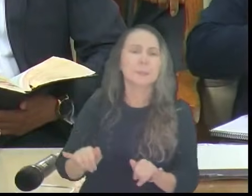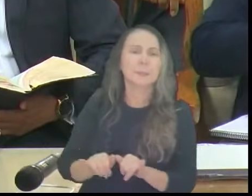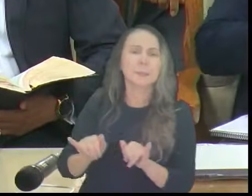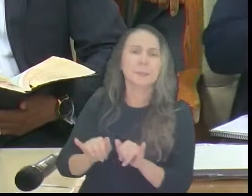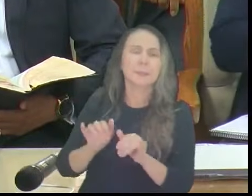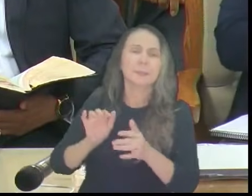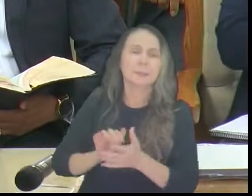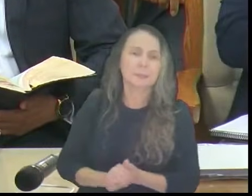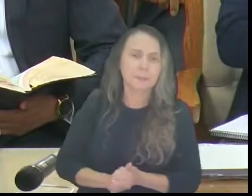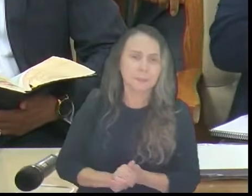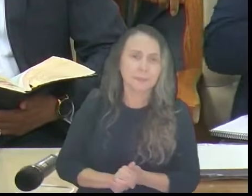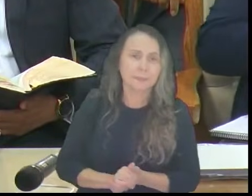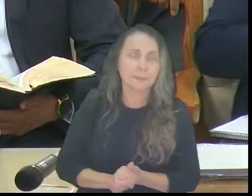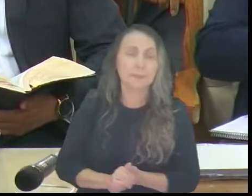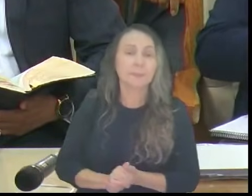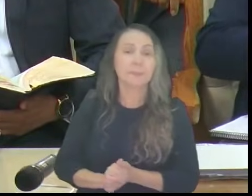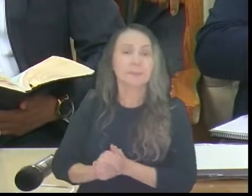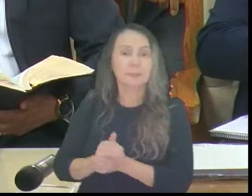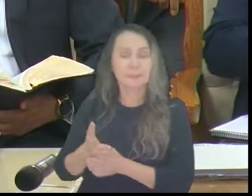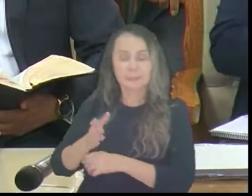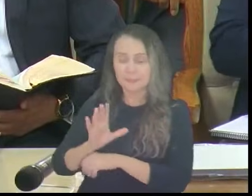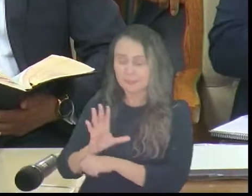ele citar o Salmo 2.